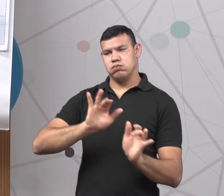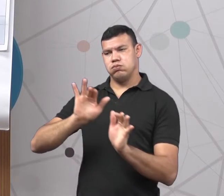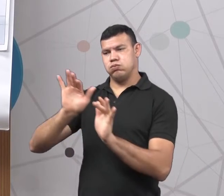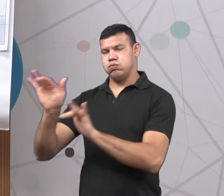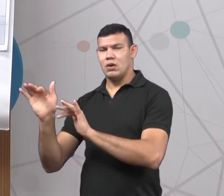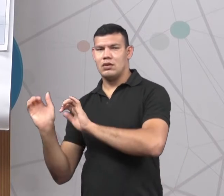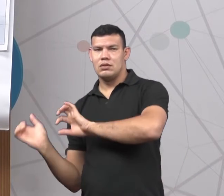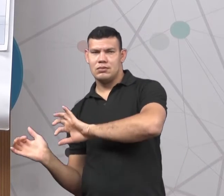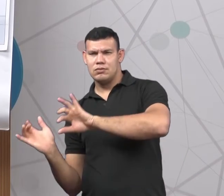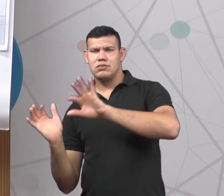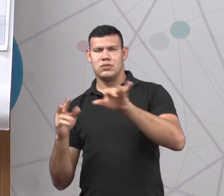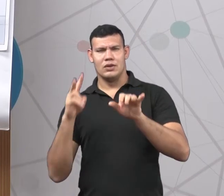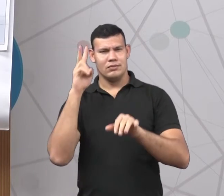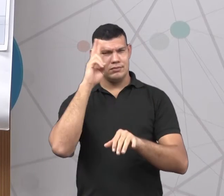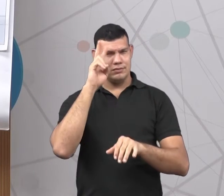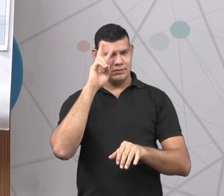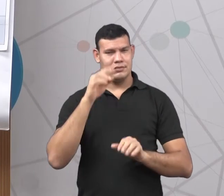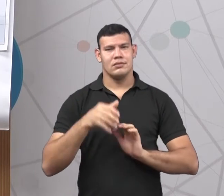gente falou, lembra?